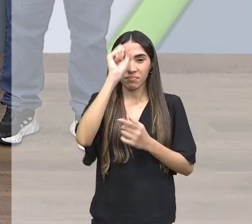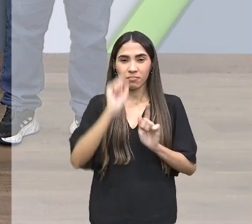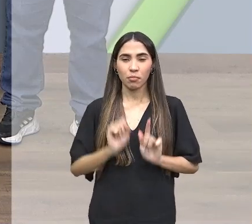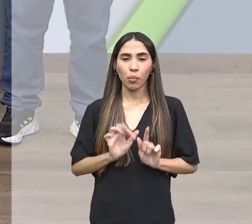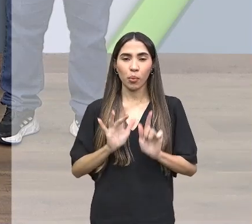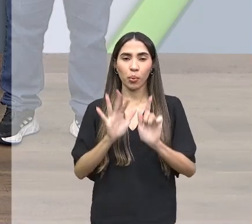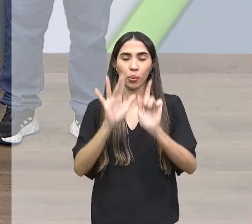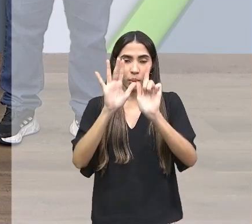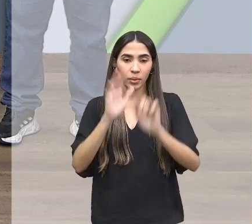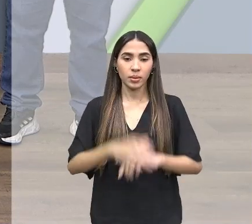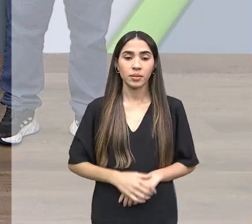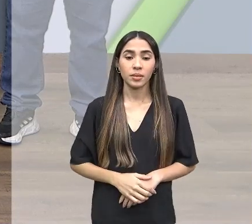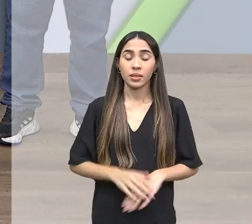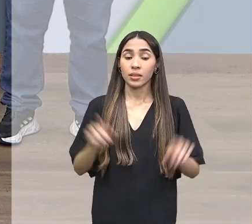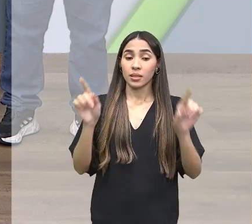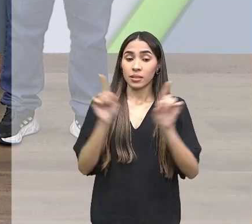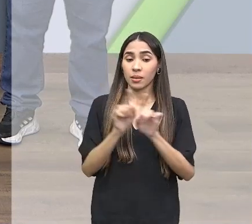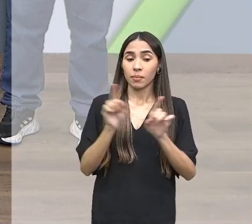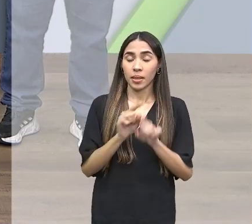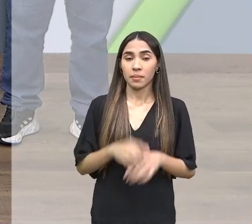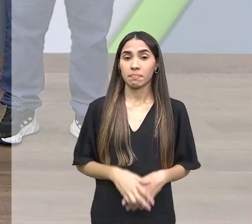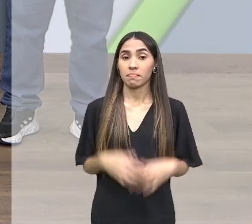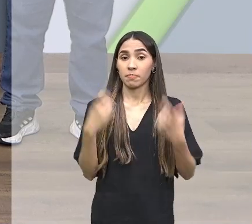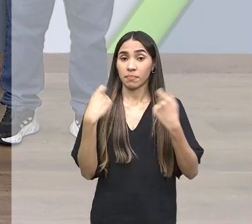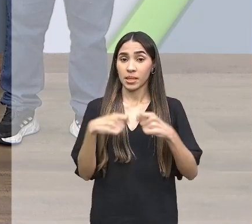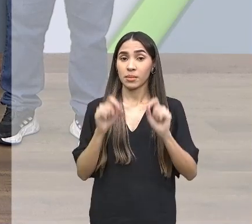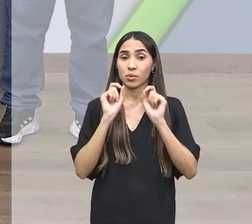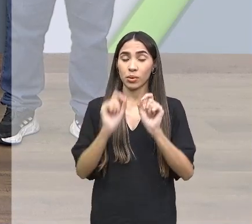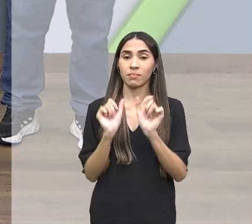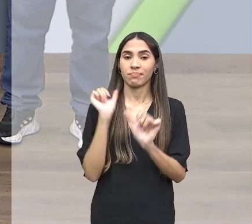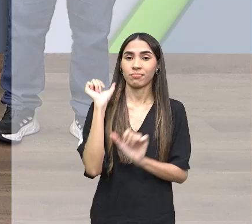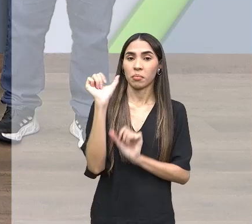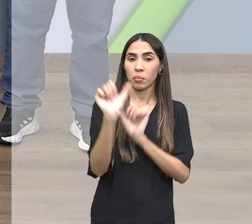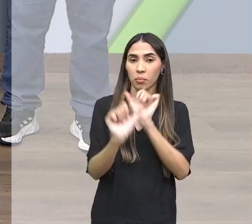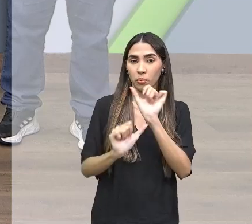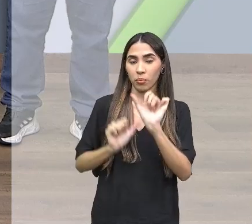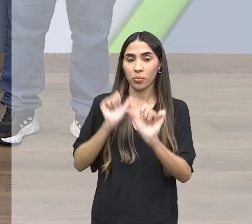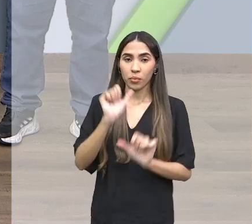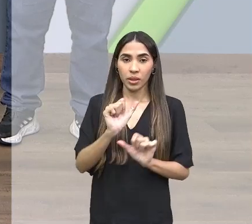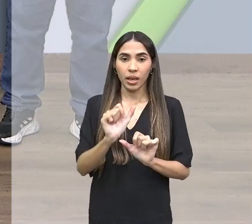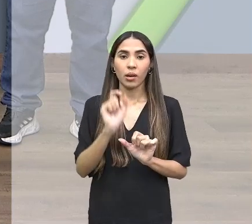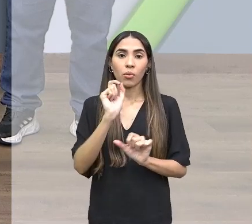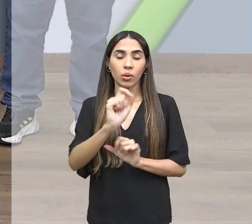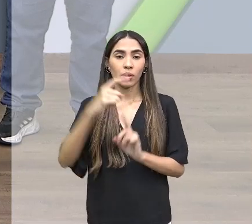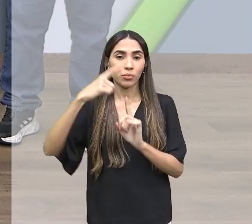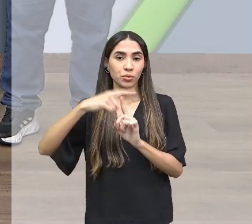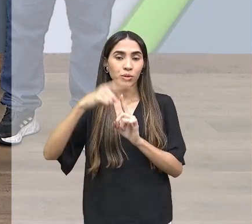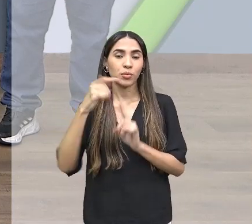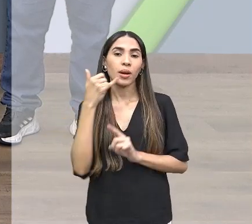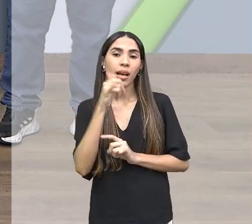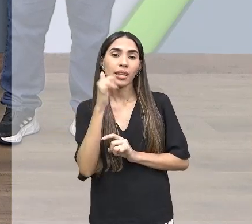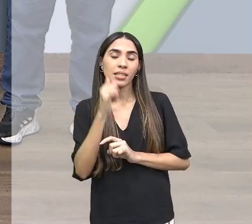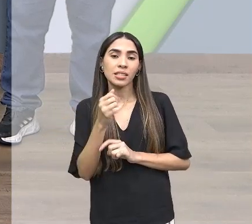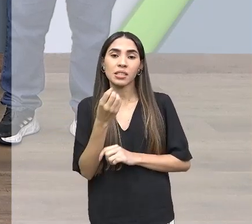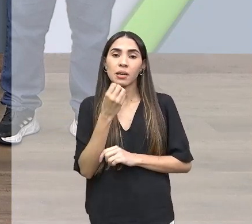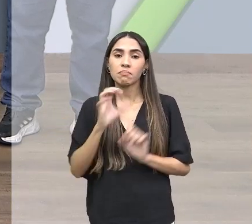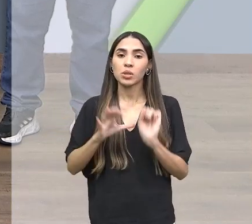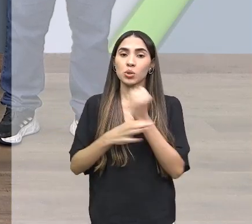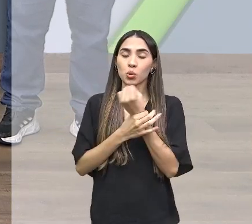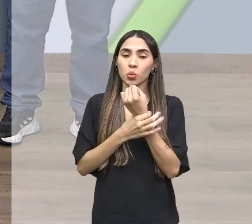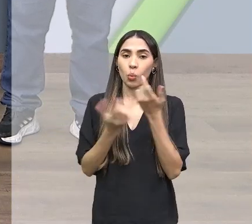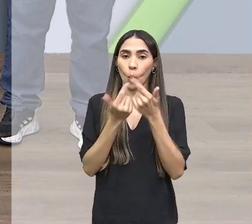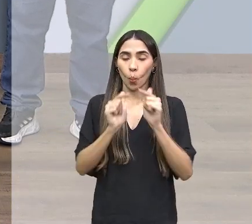efeito estufa, e nós temos que migrar para uma fonte de energia que seja mais limpa, uma